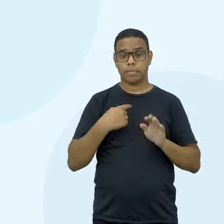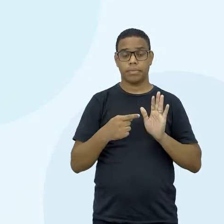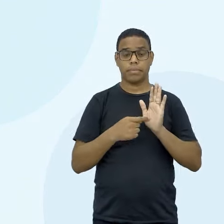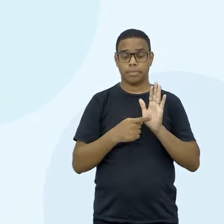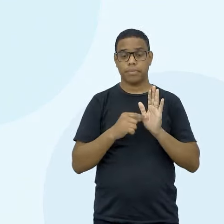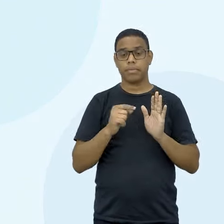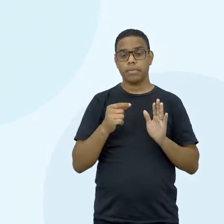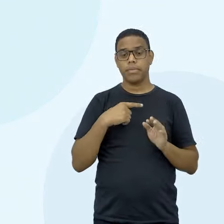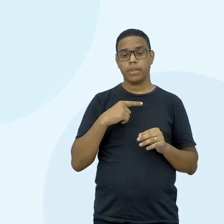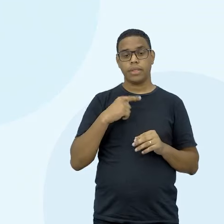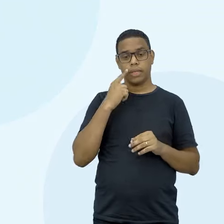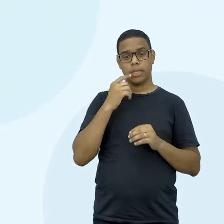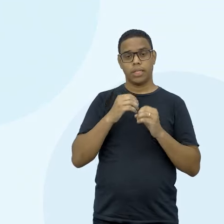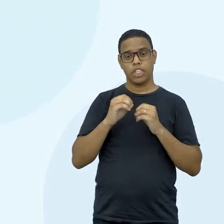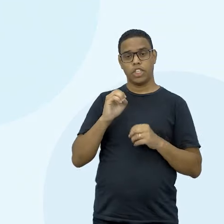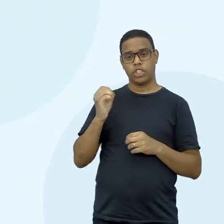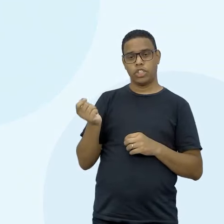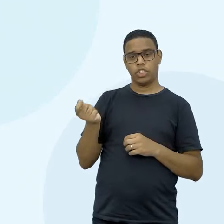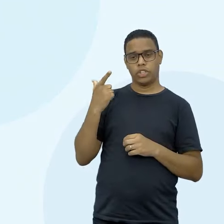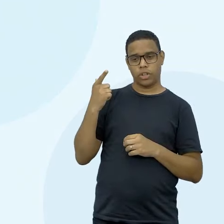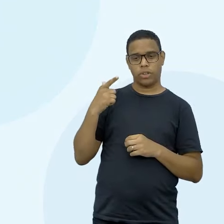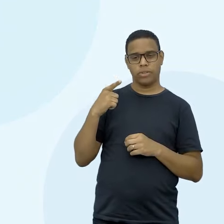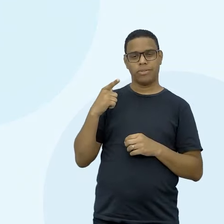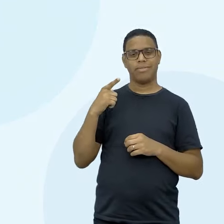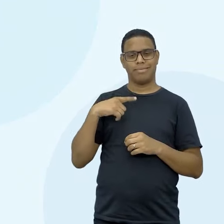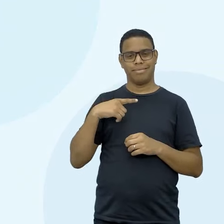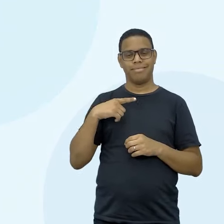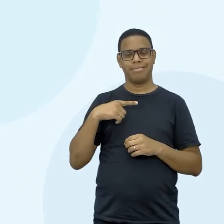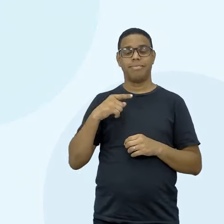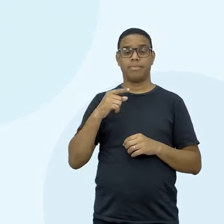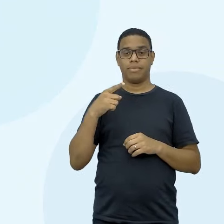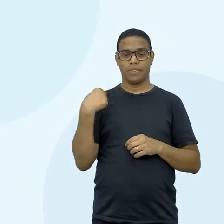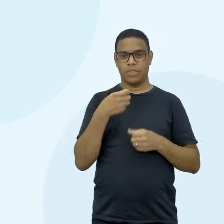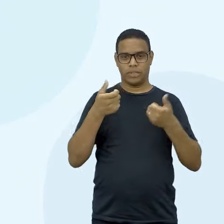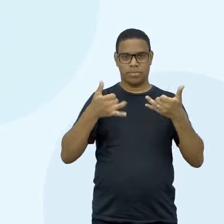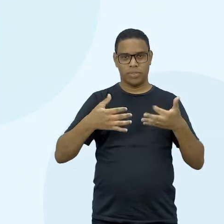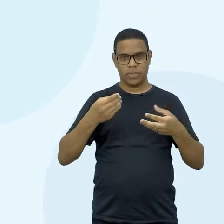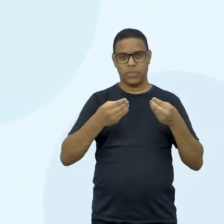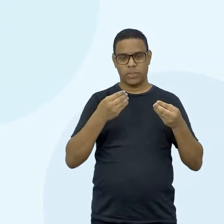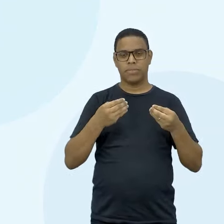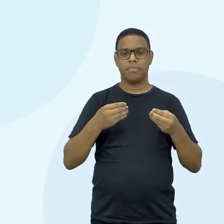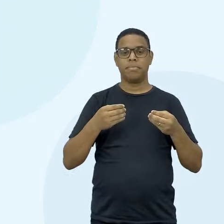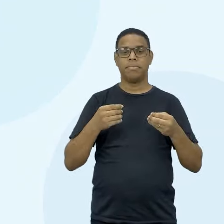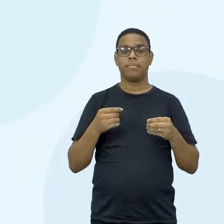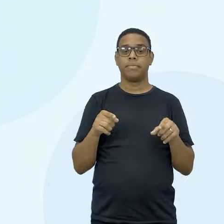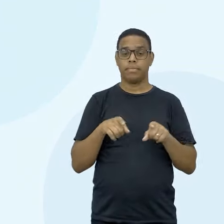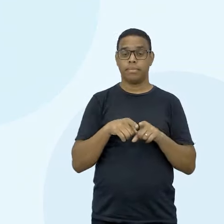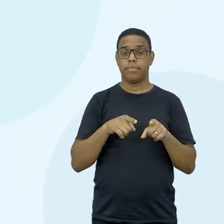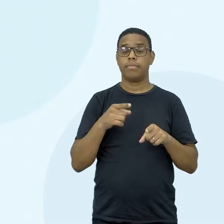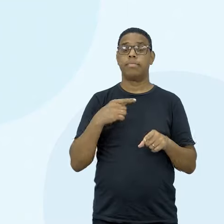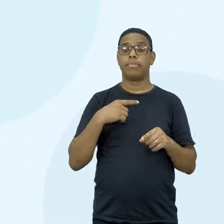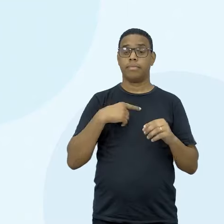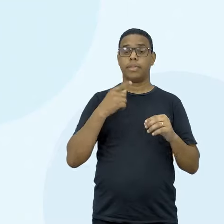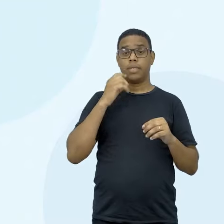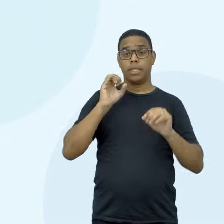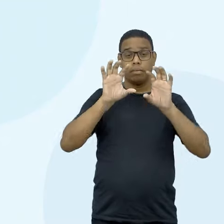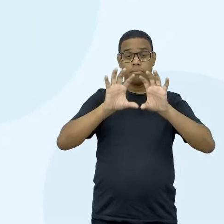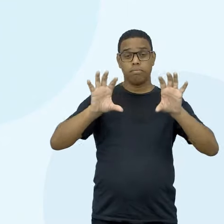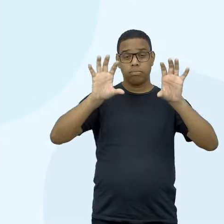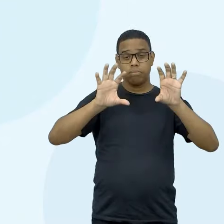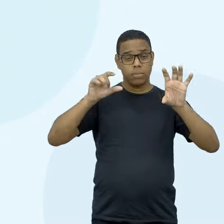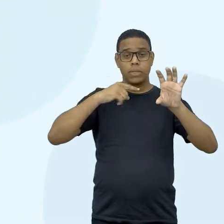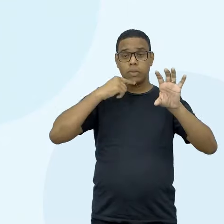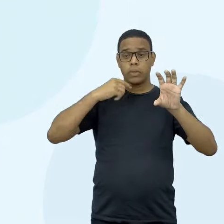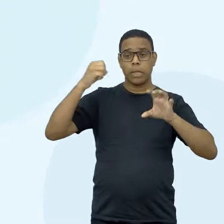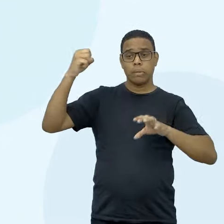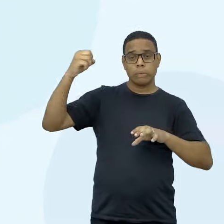mas tem a célula solar, né, que a gente destacou lá na hora de fazer a animação, que também não pode ter muita nuvem, depende das